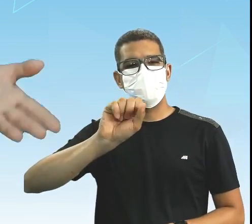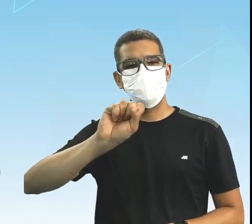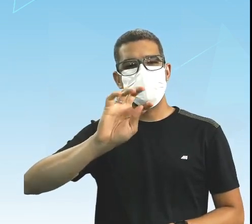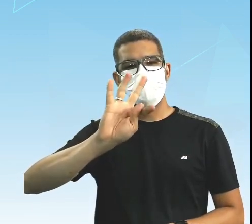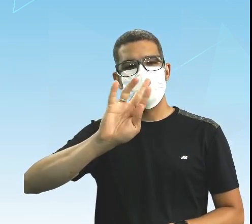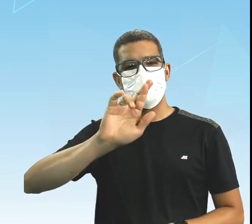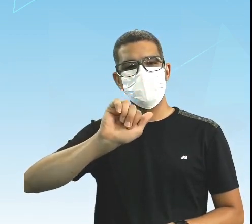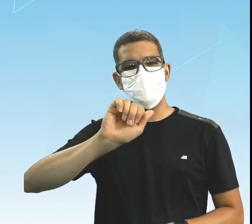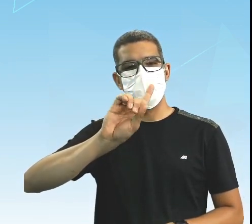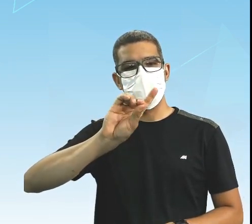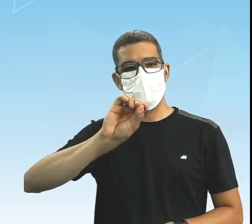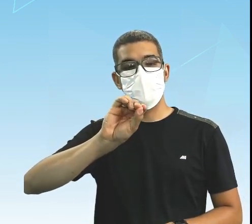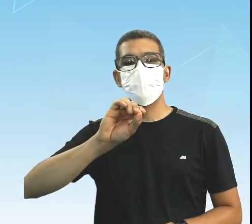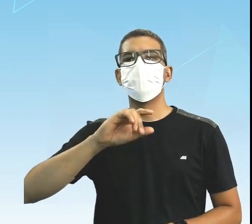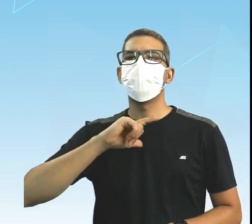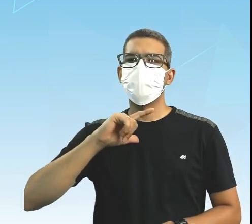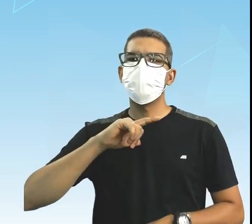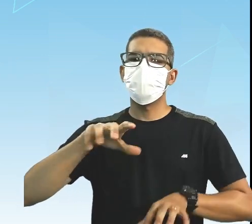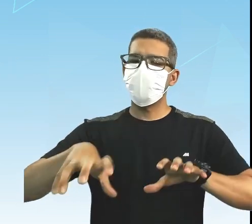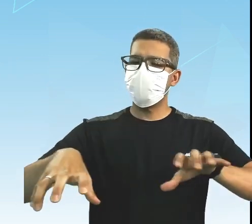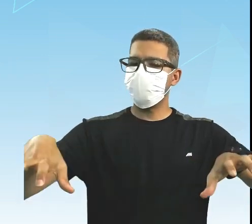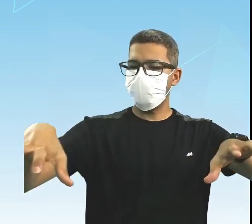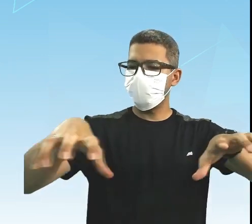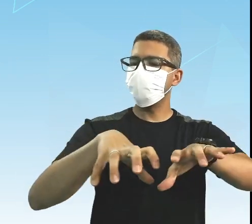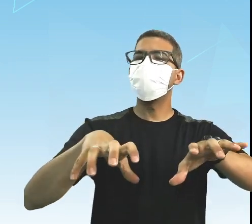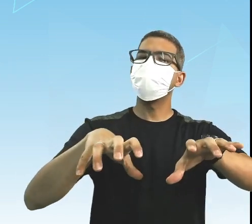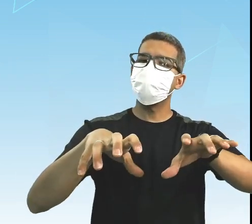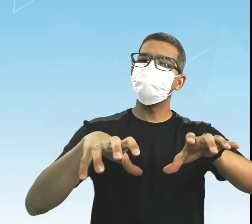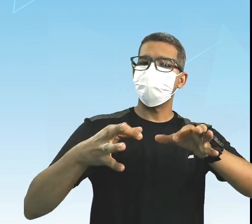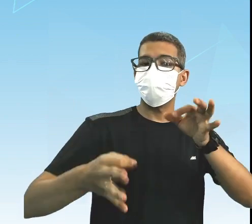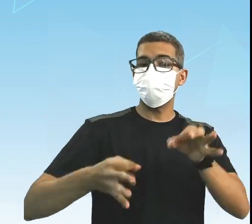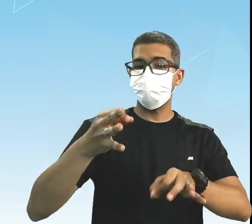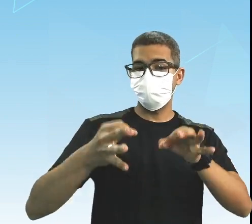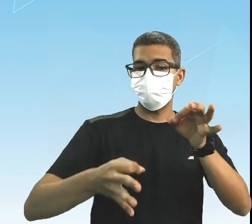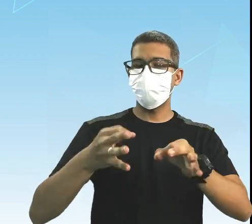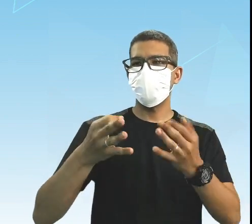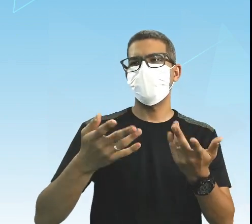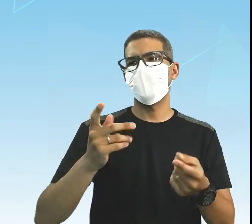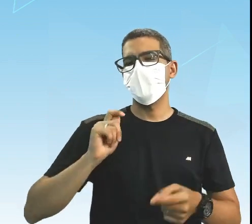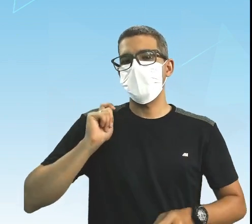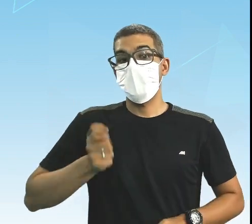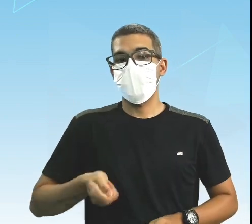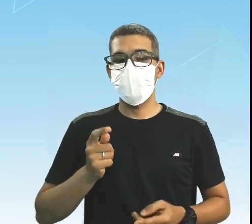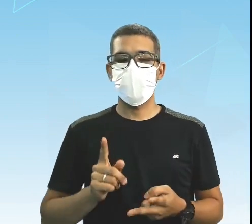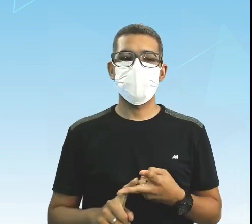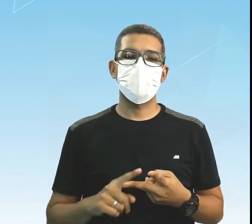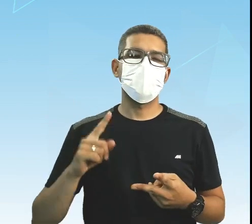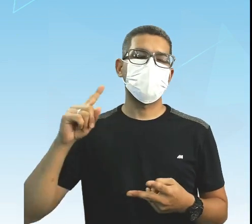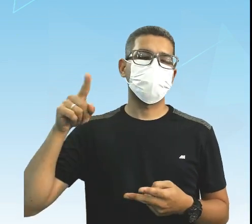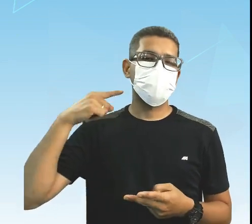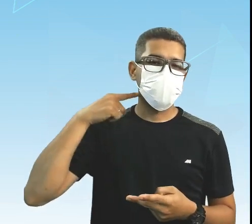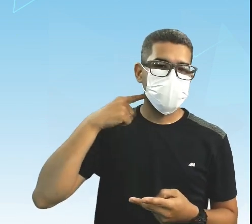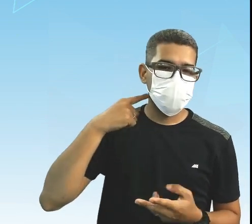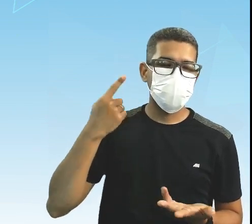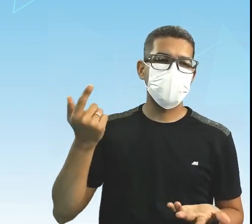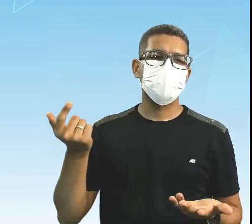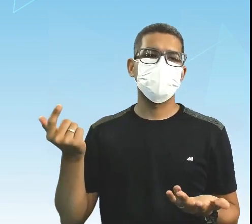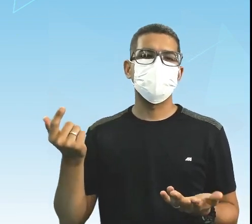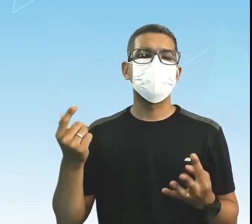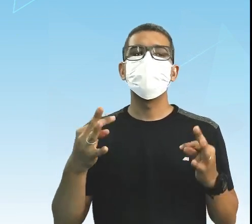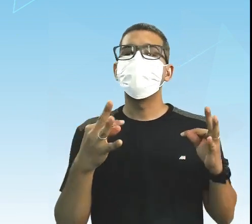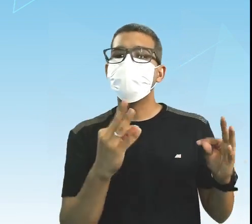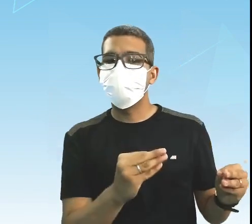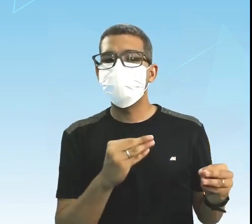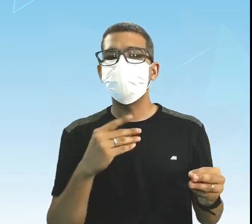diversas instâncias e os âmbitos da justiça, né? Os juízes, os advogados, através de todas